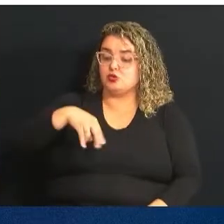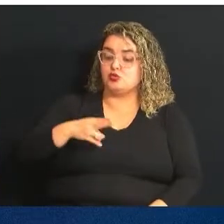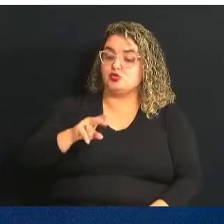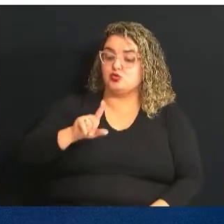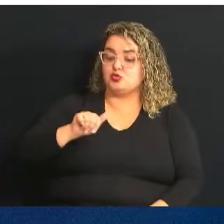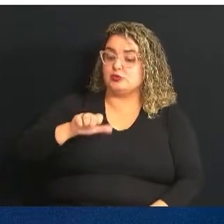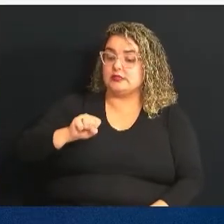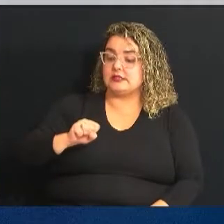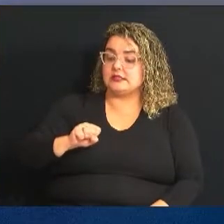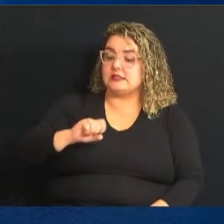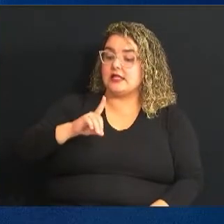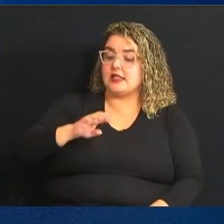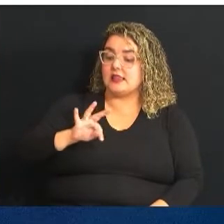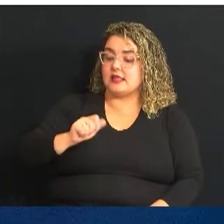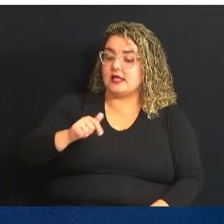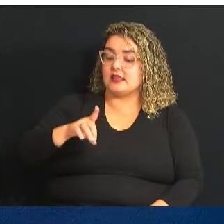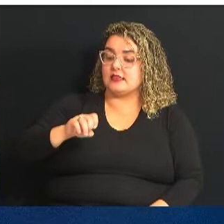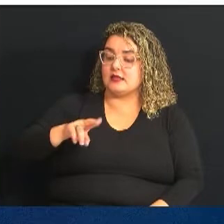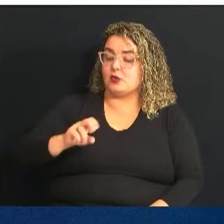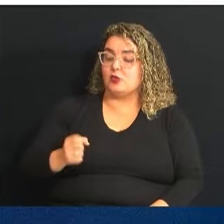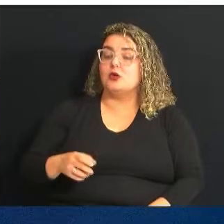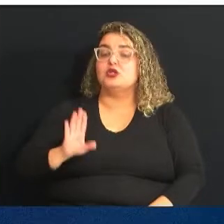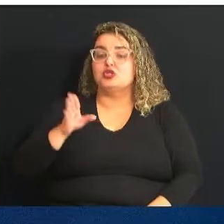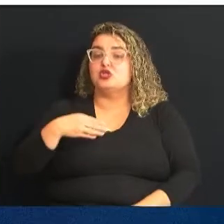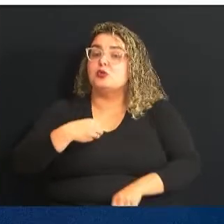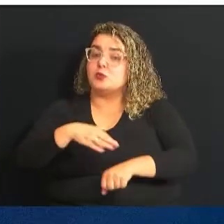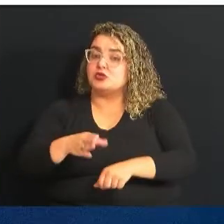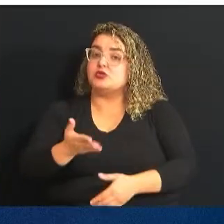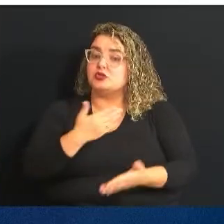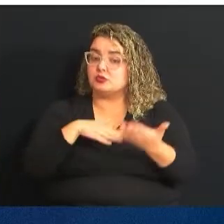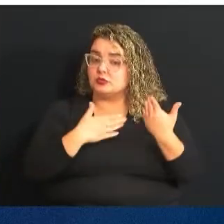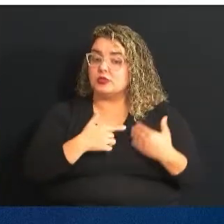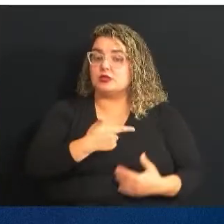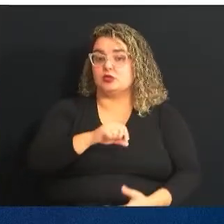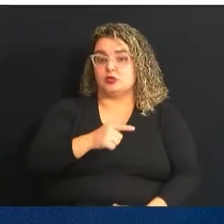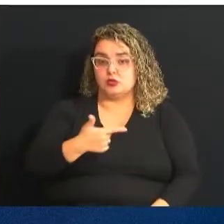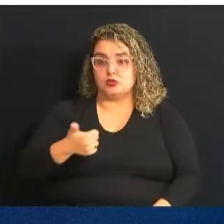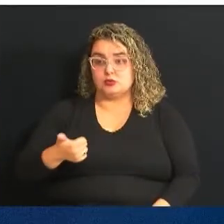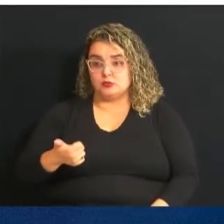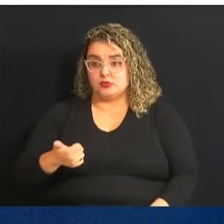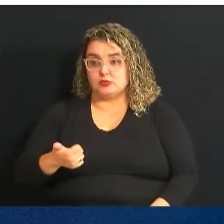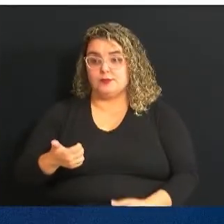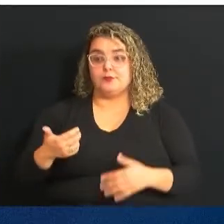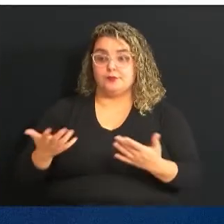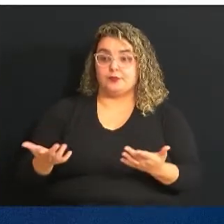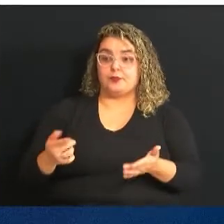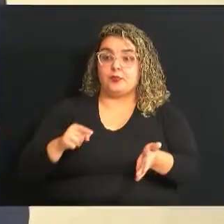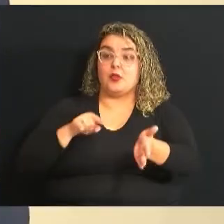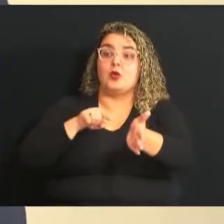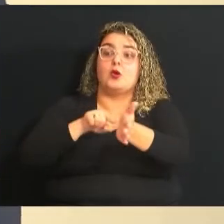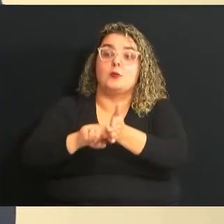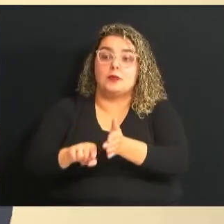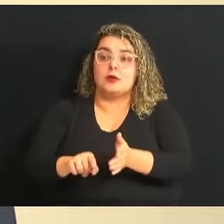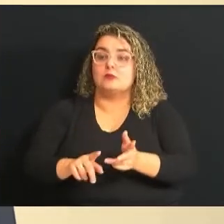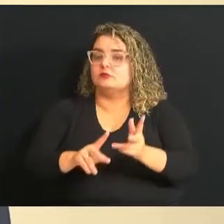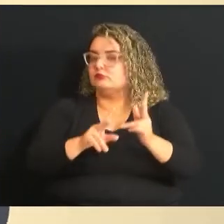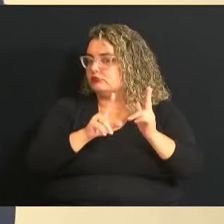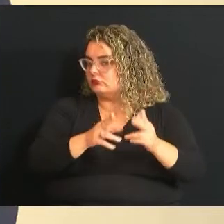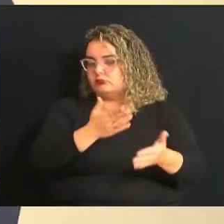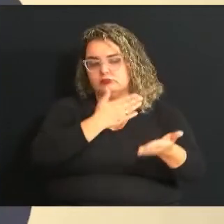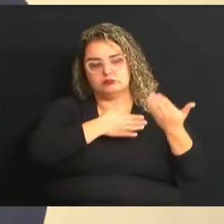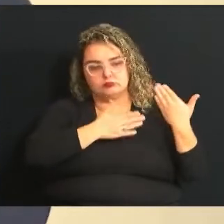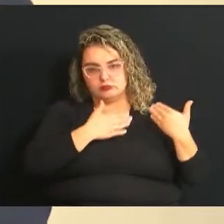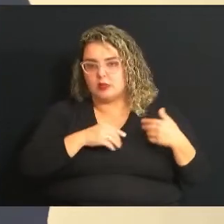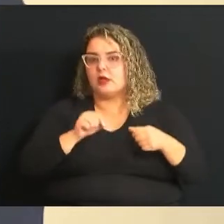Jardim São Judas Tadeu. Ele já havia feito uma indicação no mesmo sentido em 2021. O questionamento